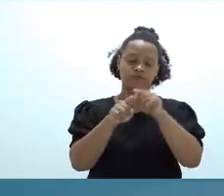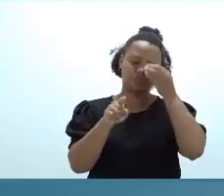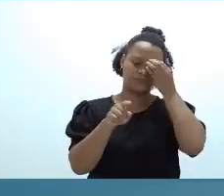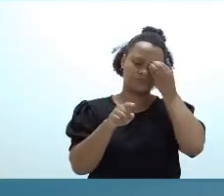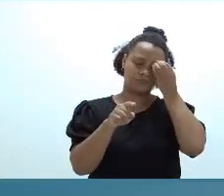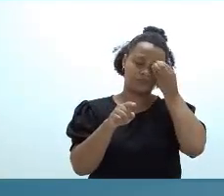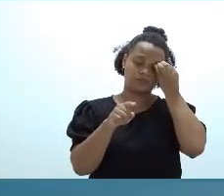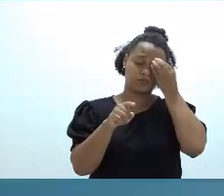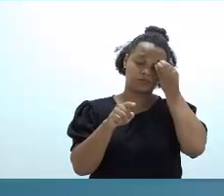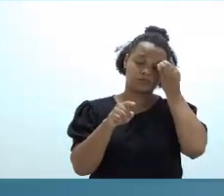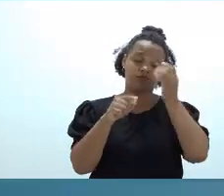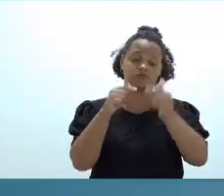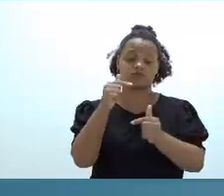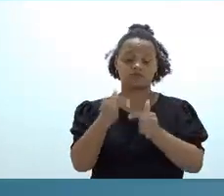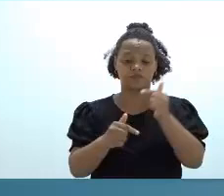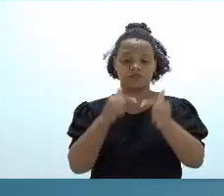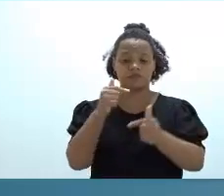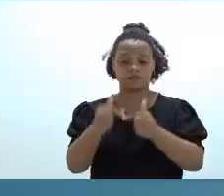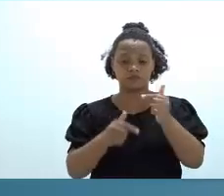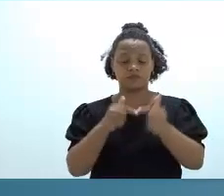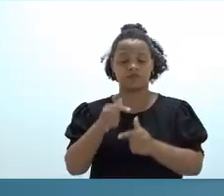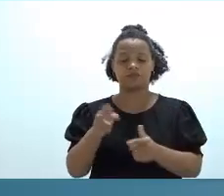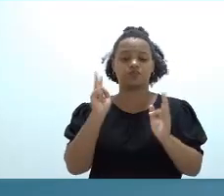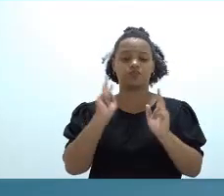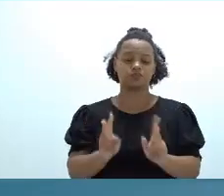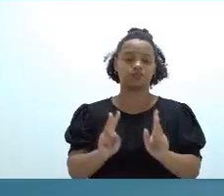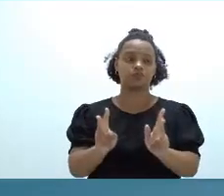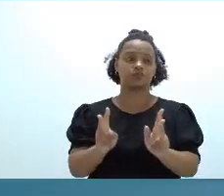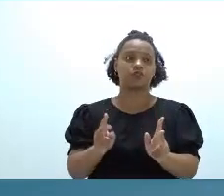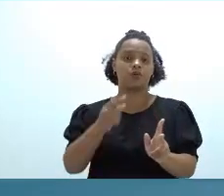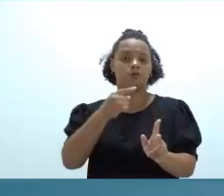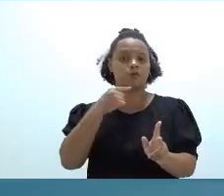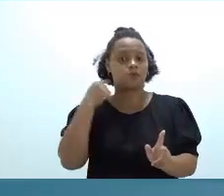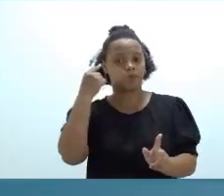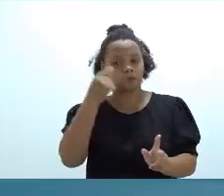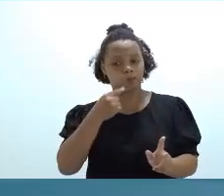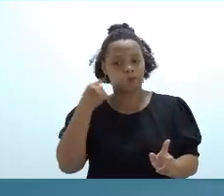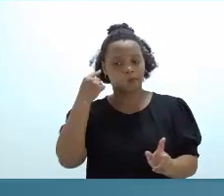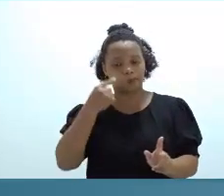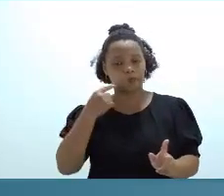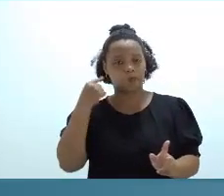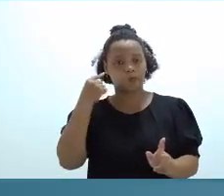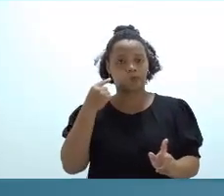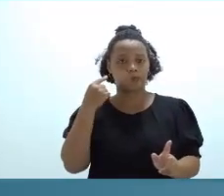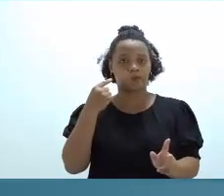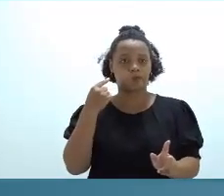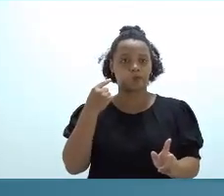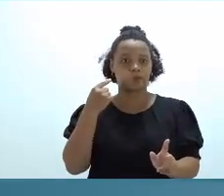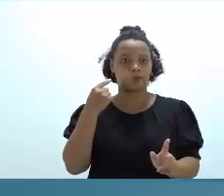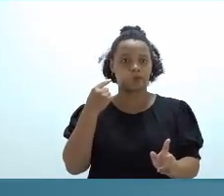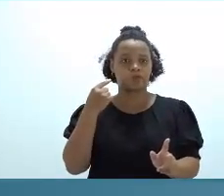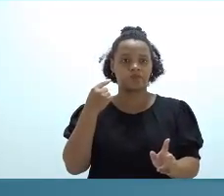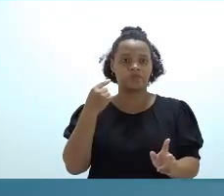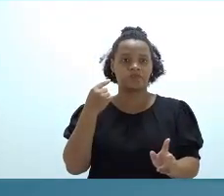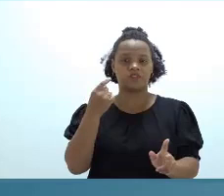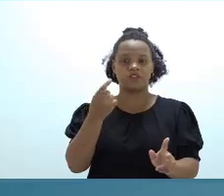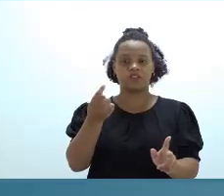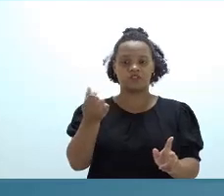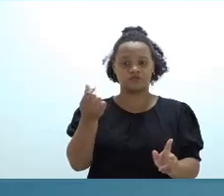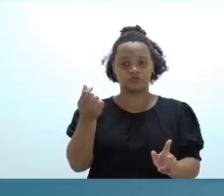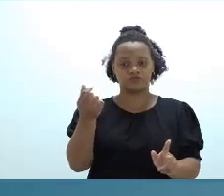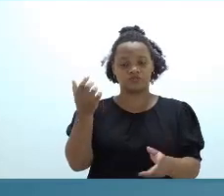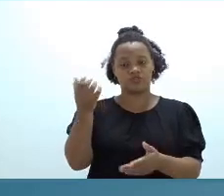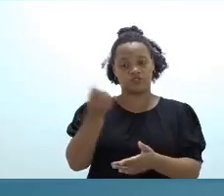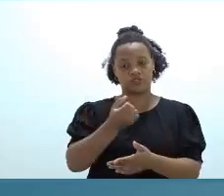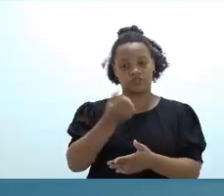honorários, porque o advogado ele não tem os seus honorários na conta no final do mês. O advogado